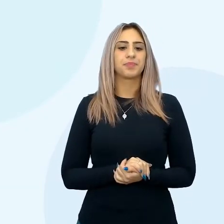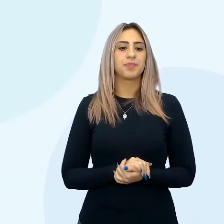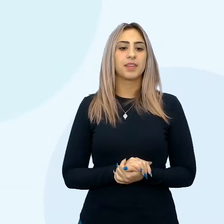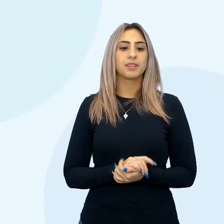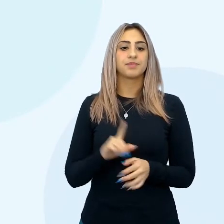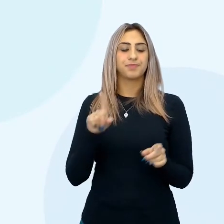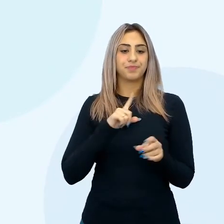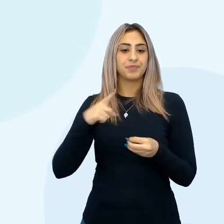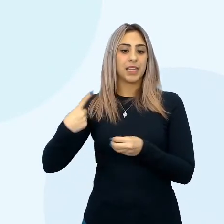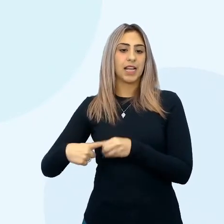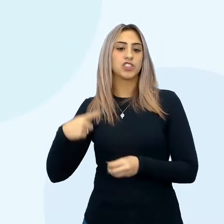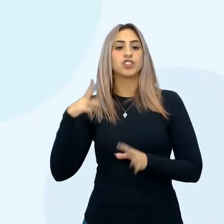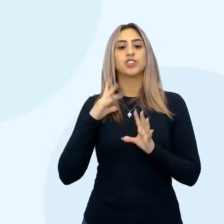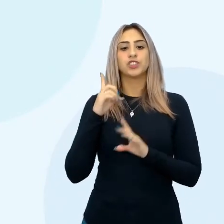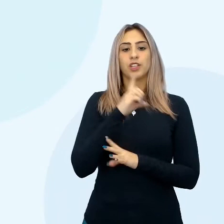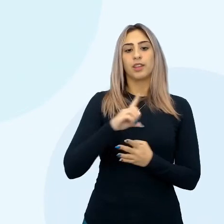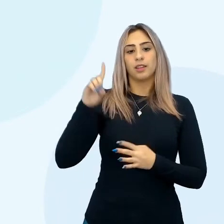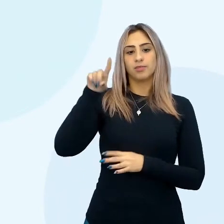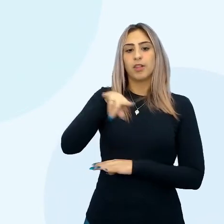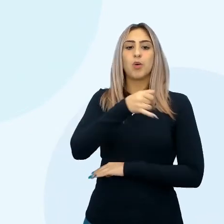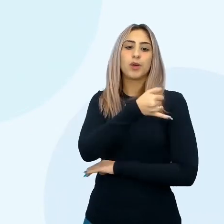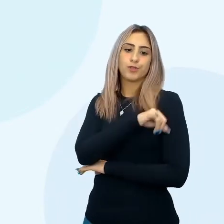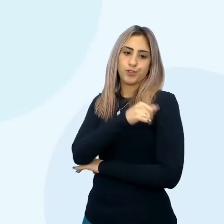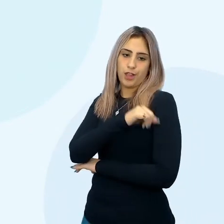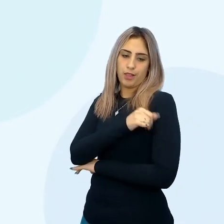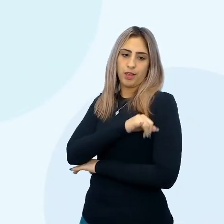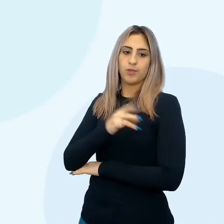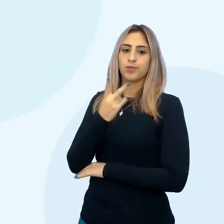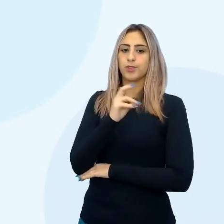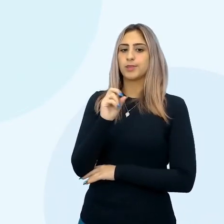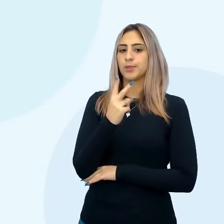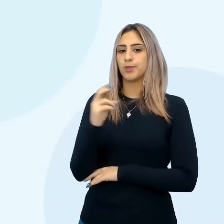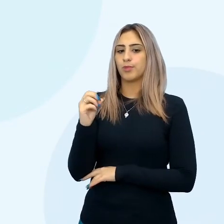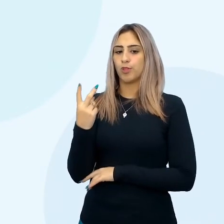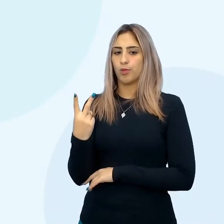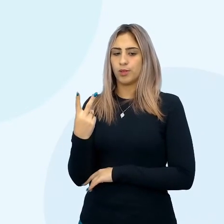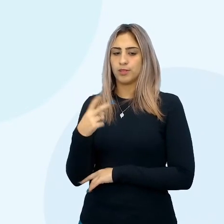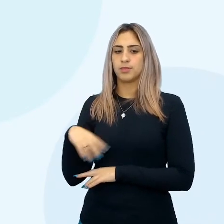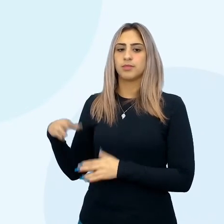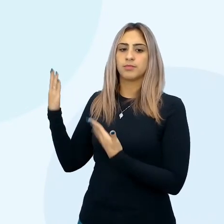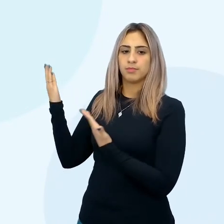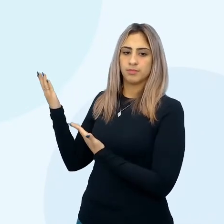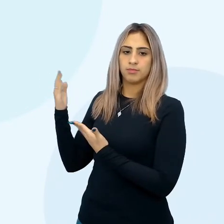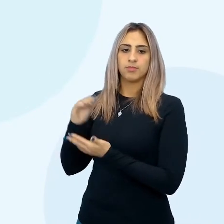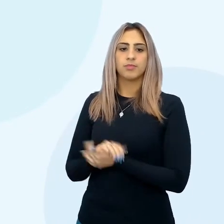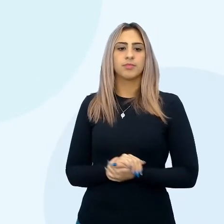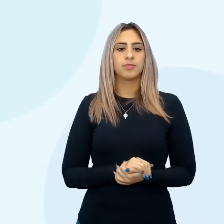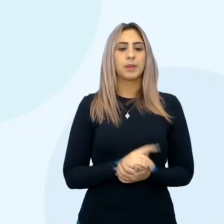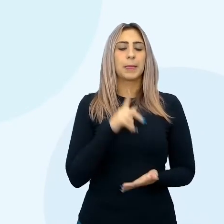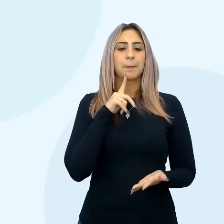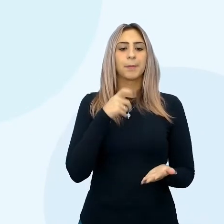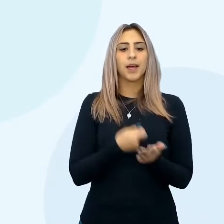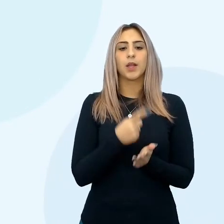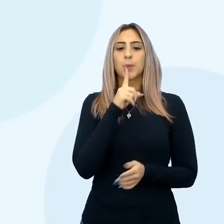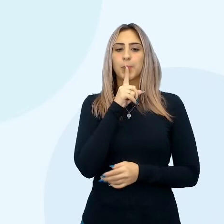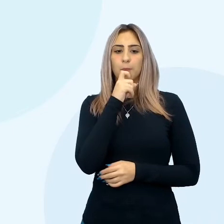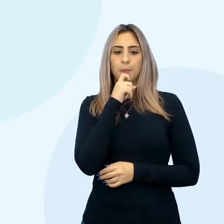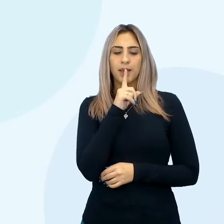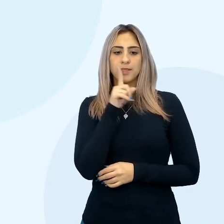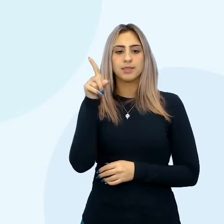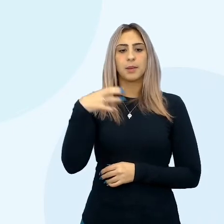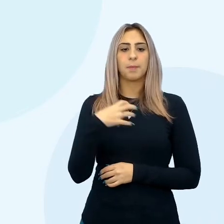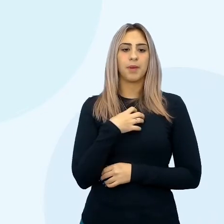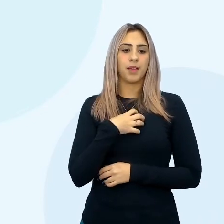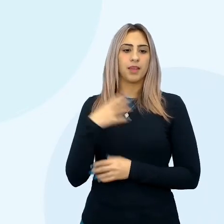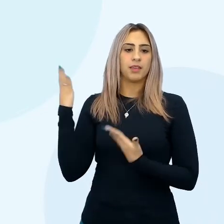Temos a Cidade de Deus, Rio de Janeiro, 2002. Vamos conhecer o Brasil. Olha só, Pagador de Promessas, Bahia.